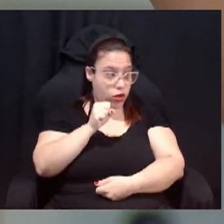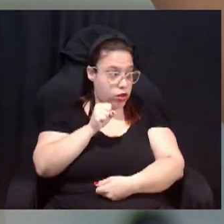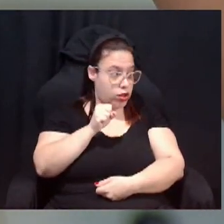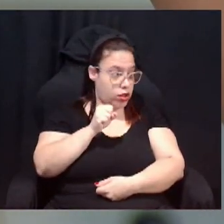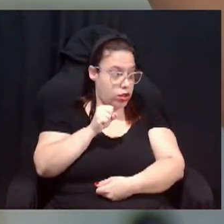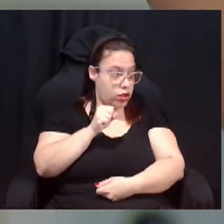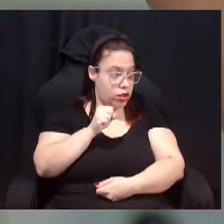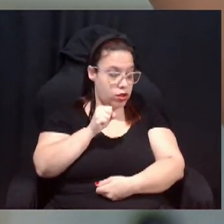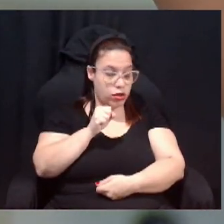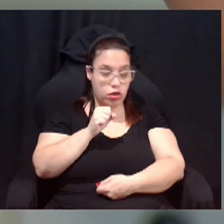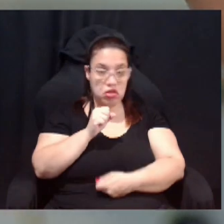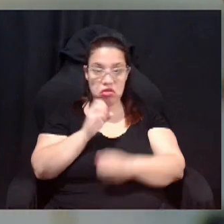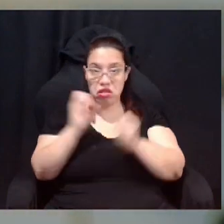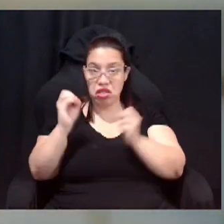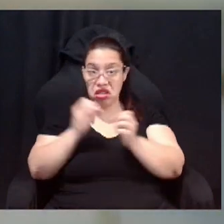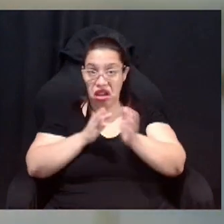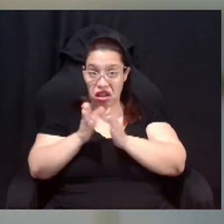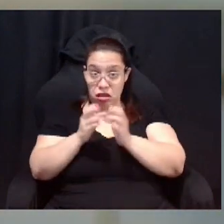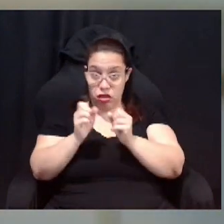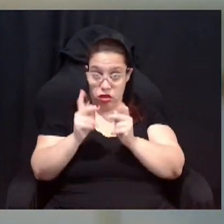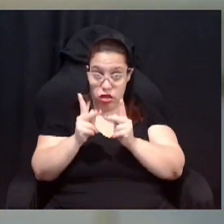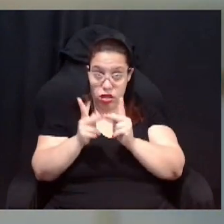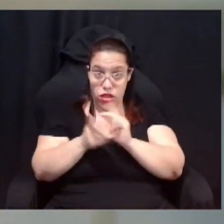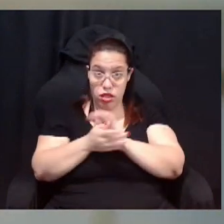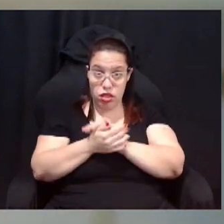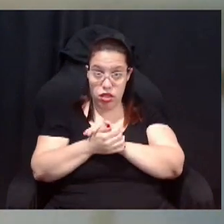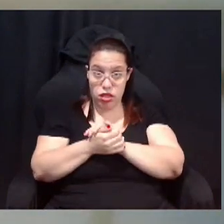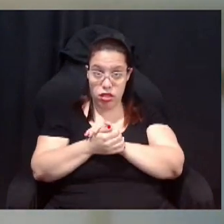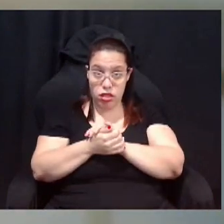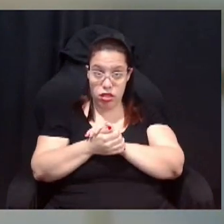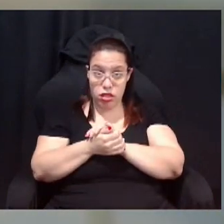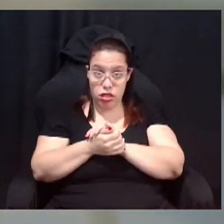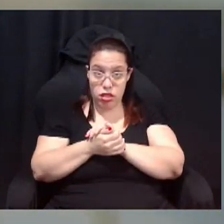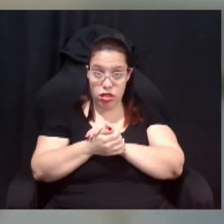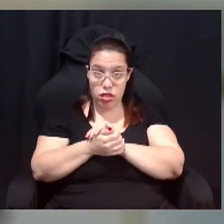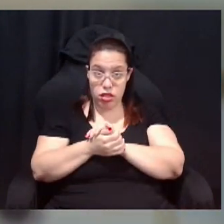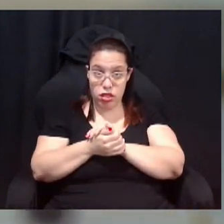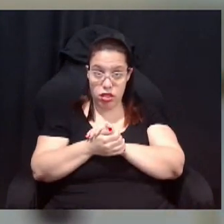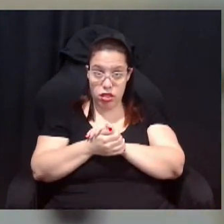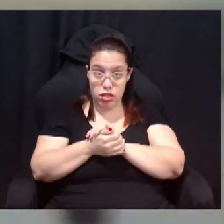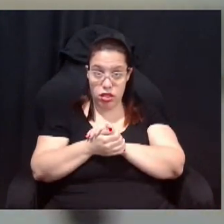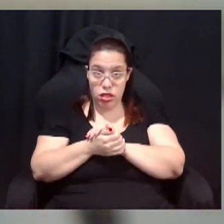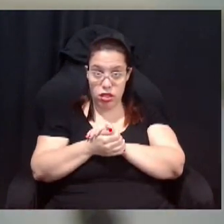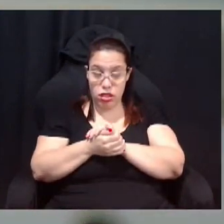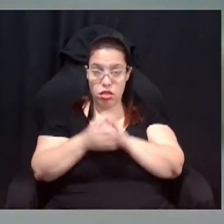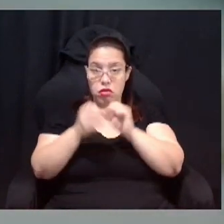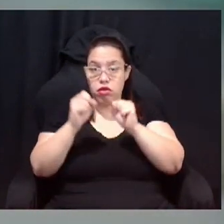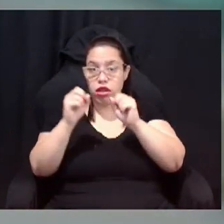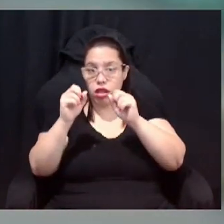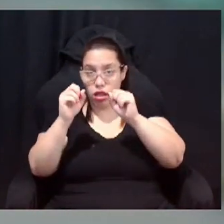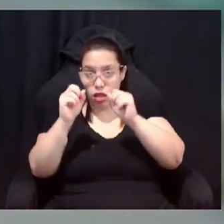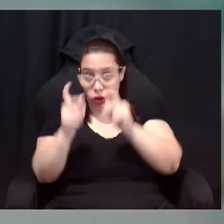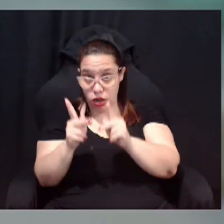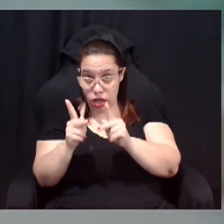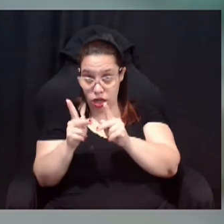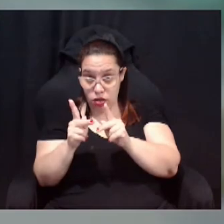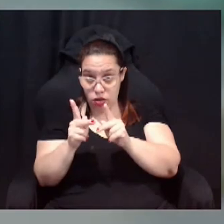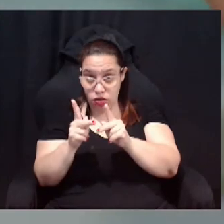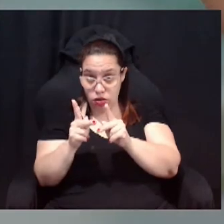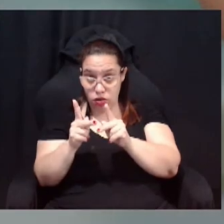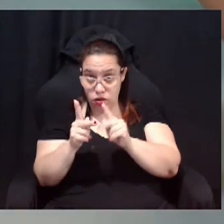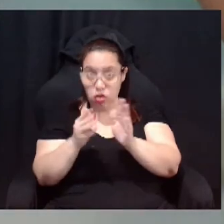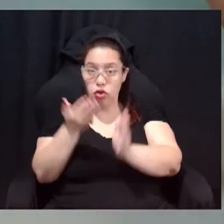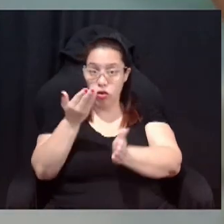nenhuma passagem, tá bom? E aí, acho que esse tamanho tá bom, ficou proporcional na